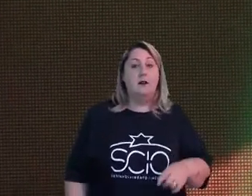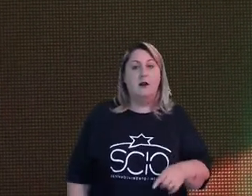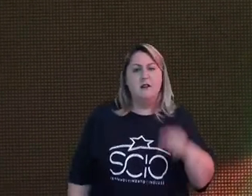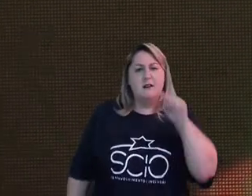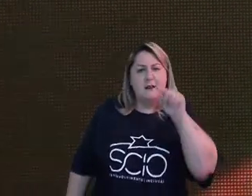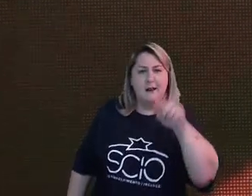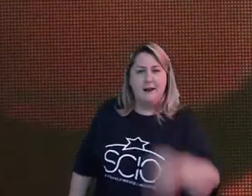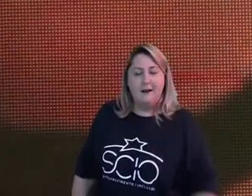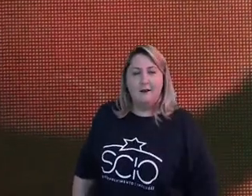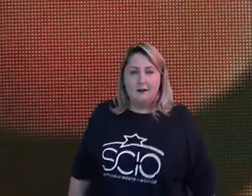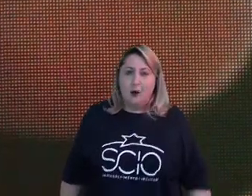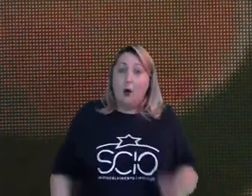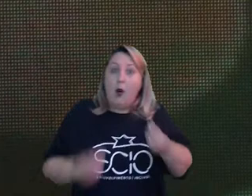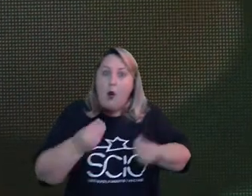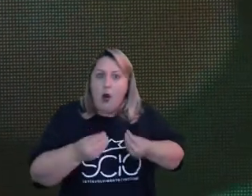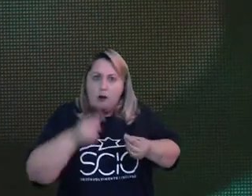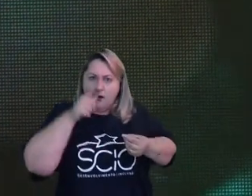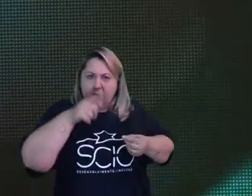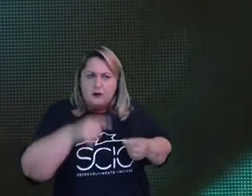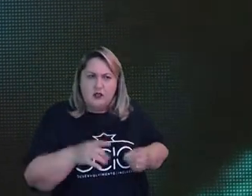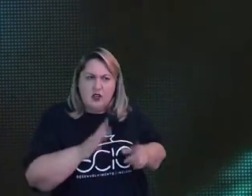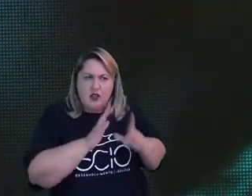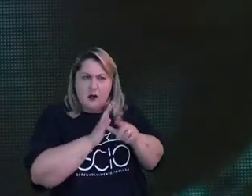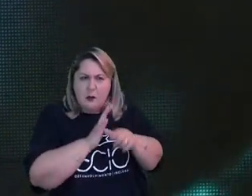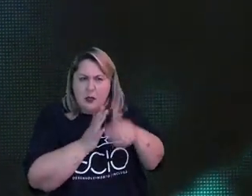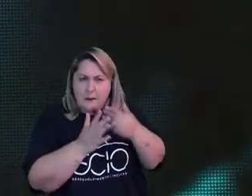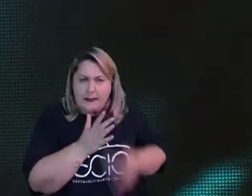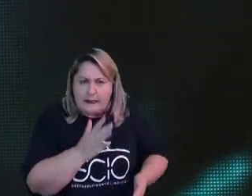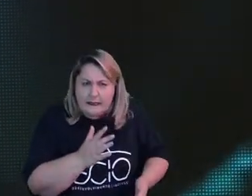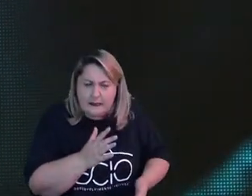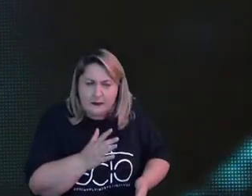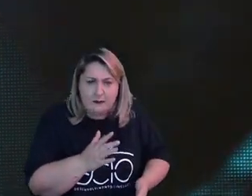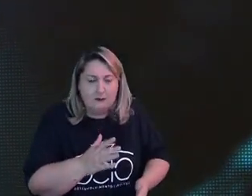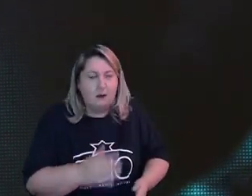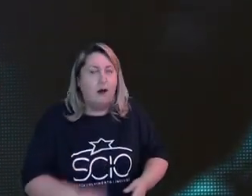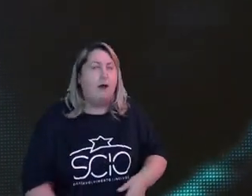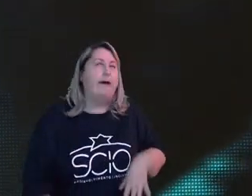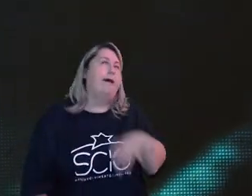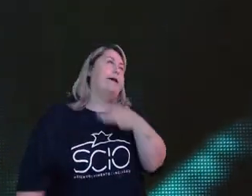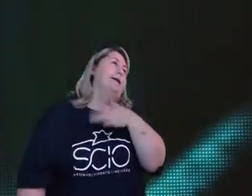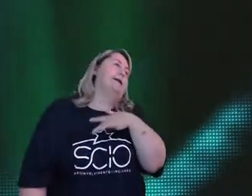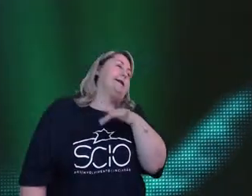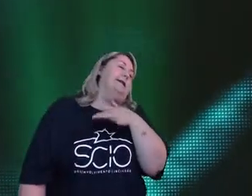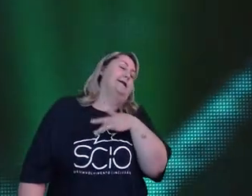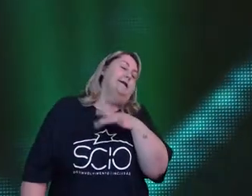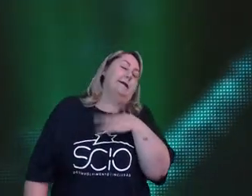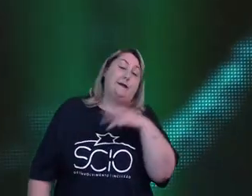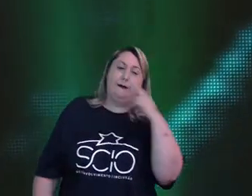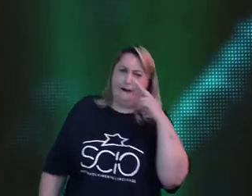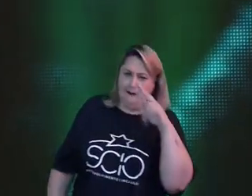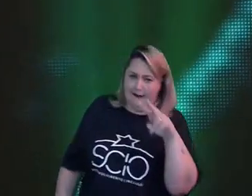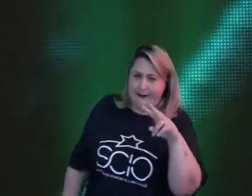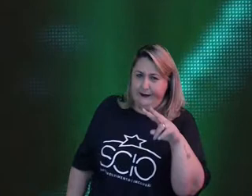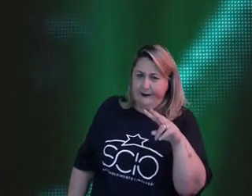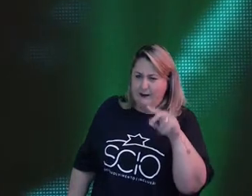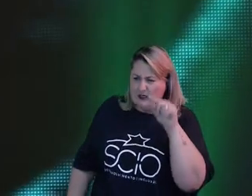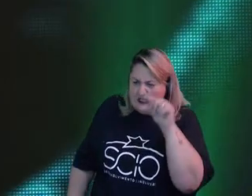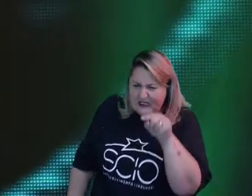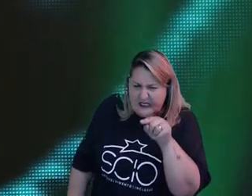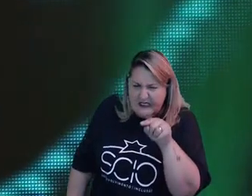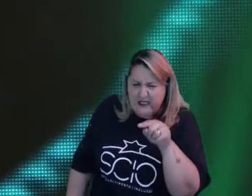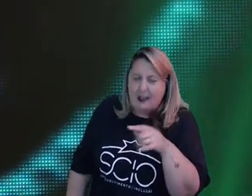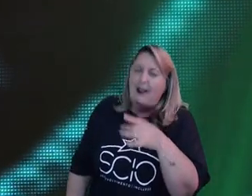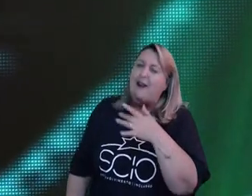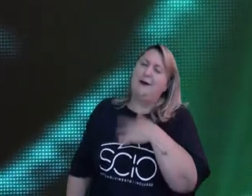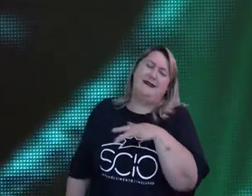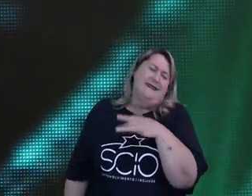Olha só você, depois de me perder. Veja só você,